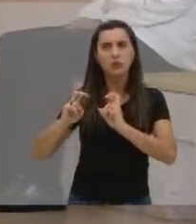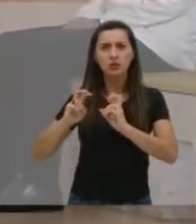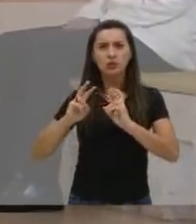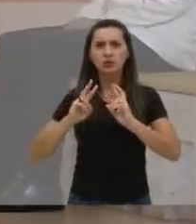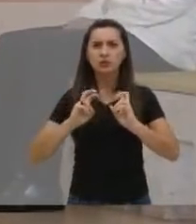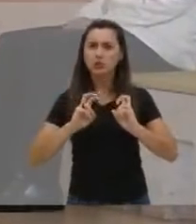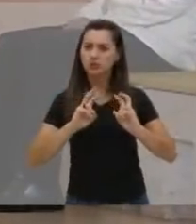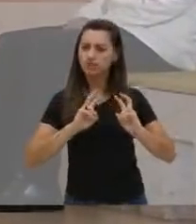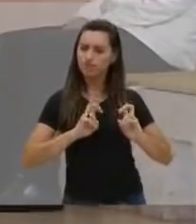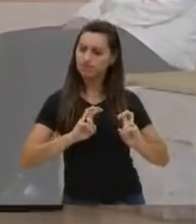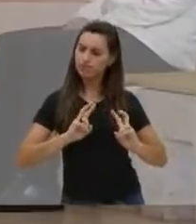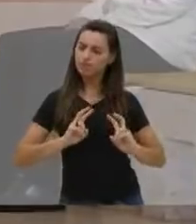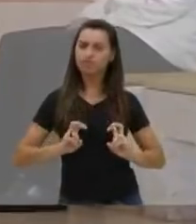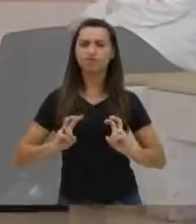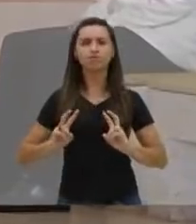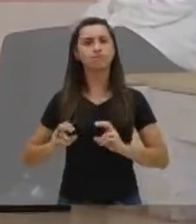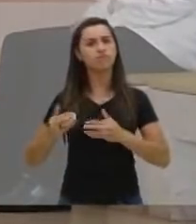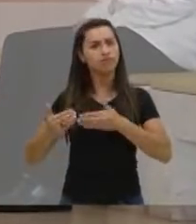aos Hebreus,